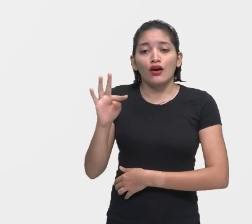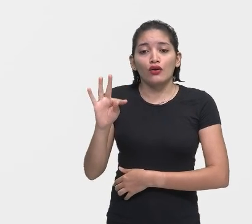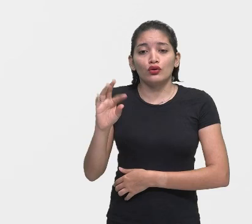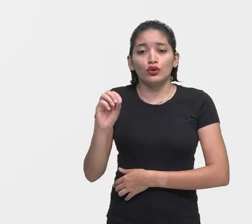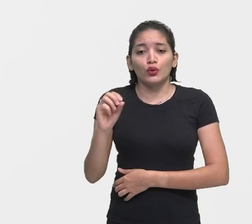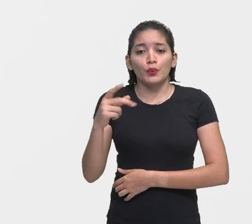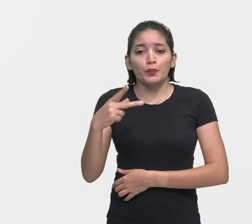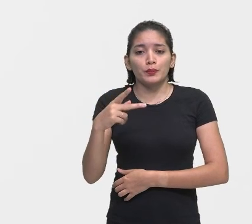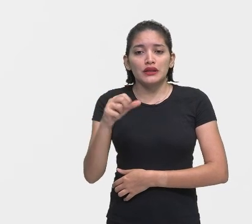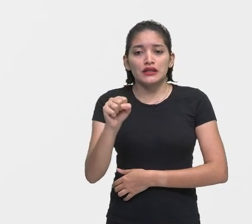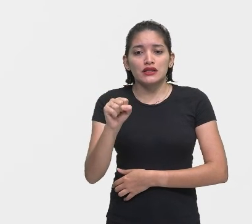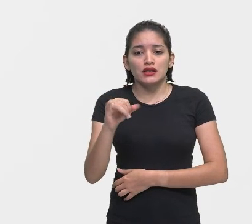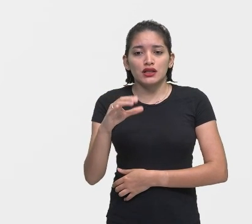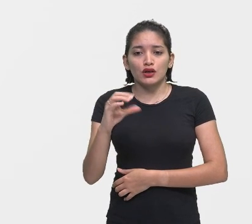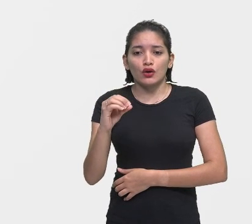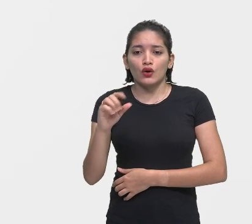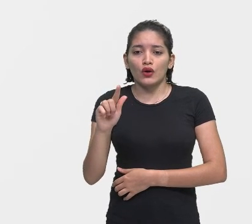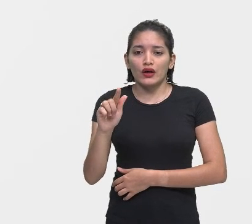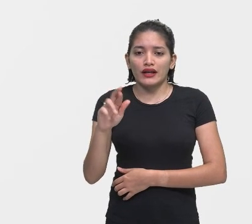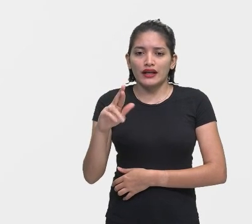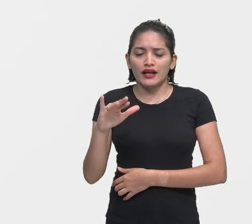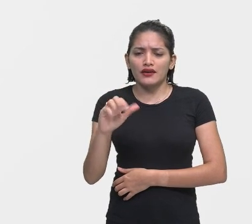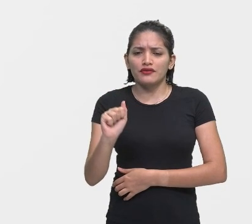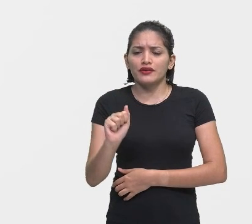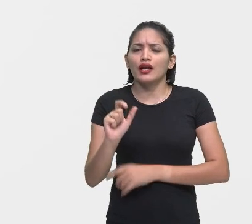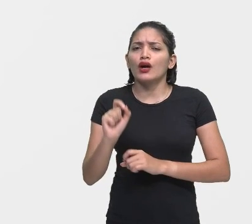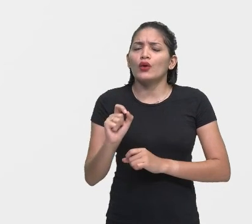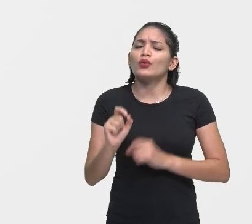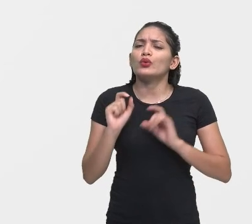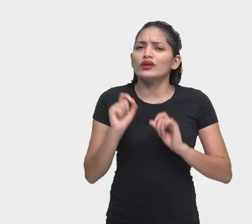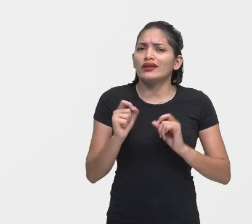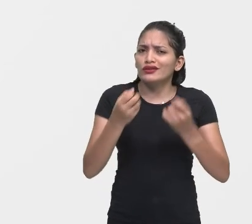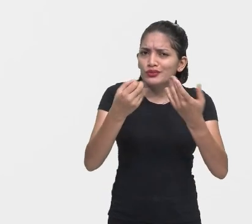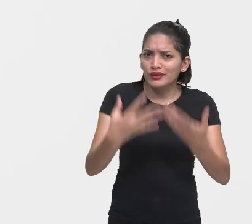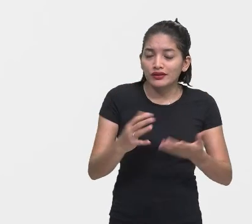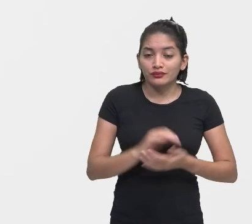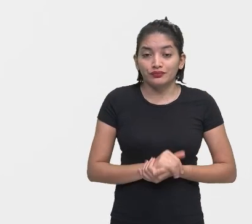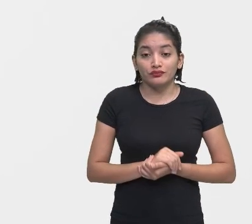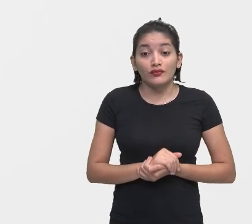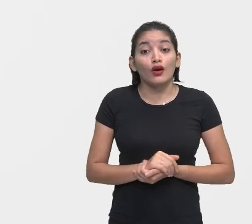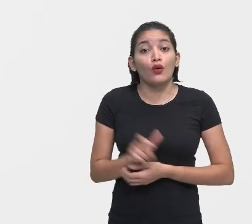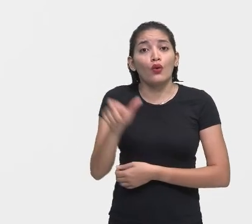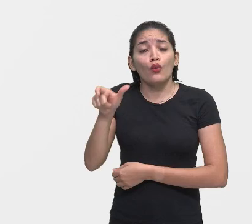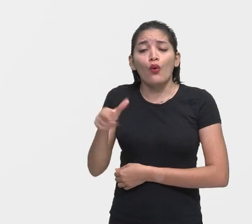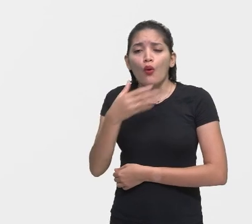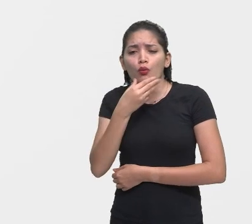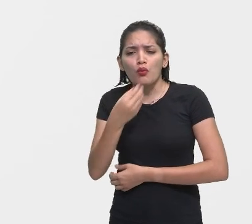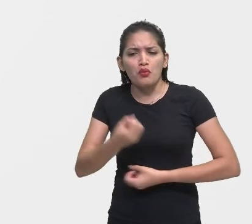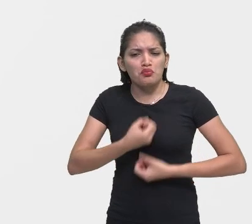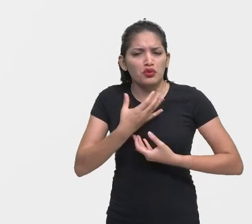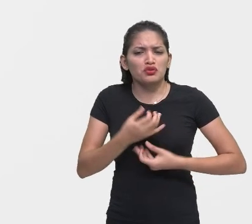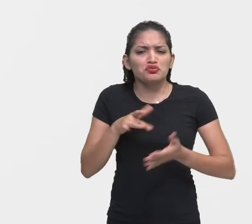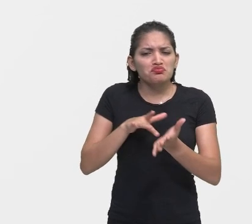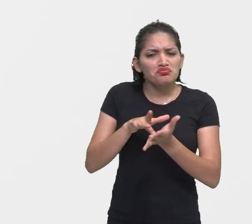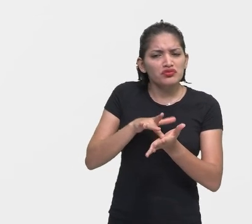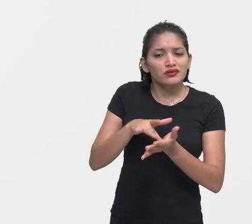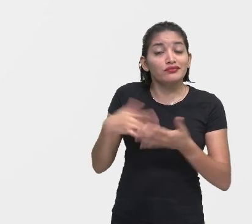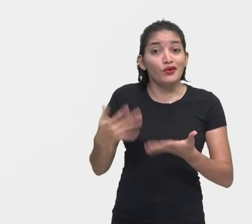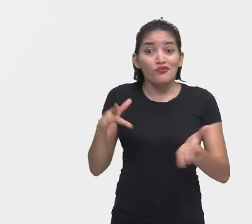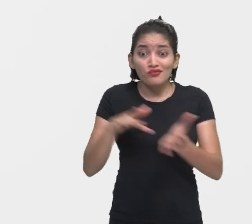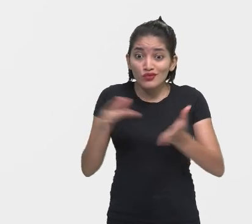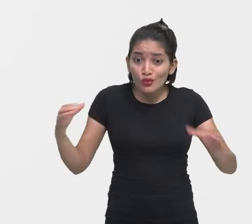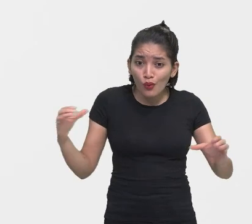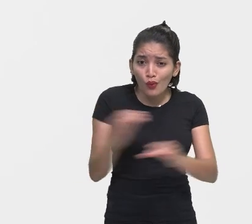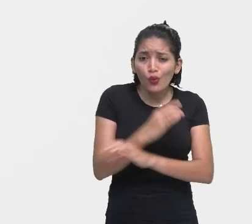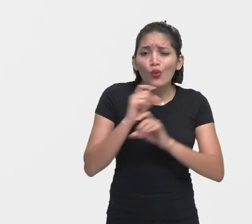autopsicografia. O poeta é um fingidor. Finge tão completamente que chega a fingir que é dor, a dor